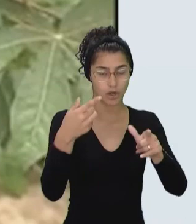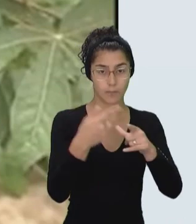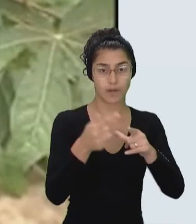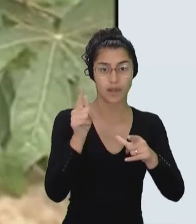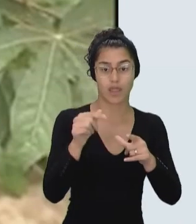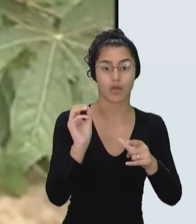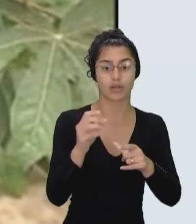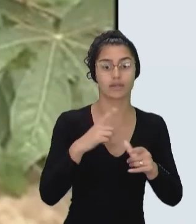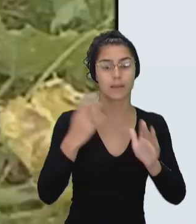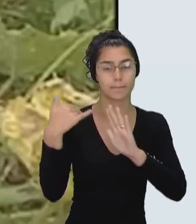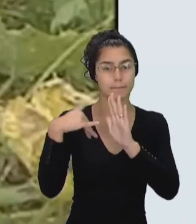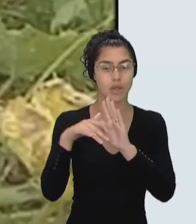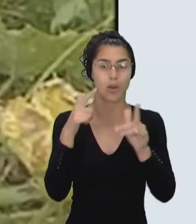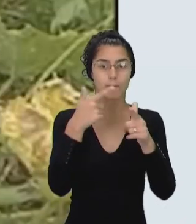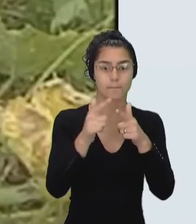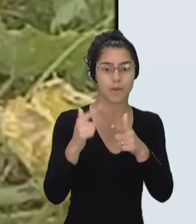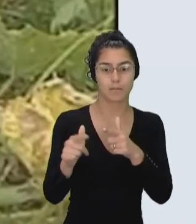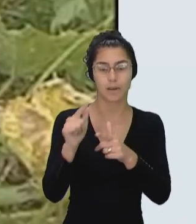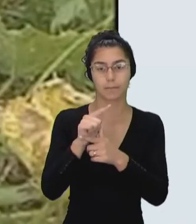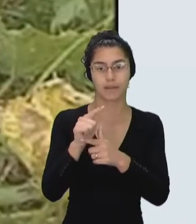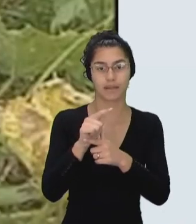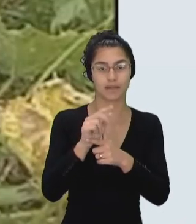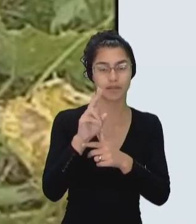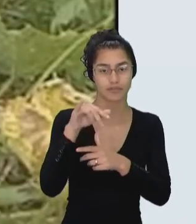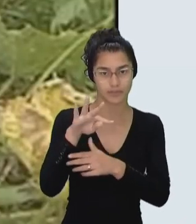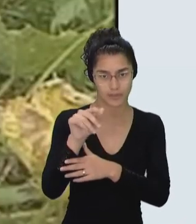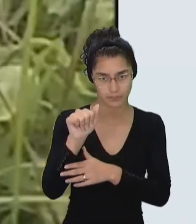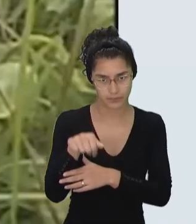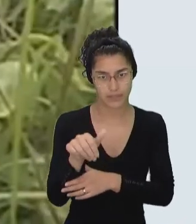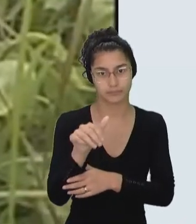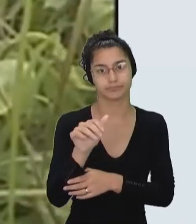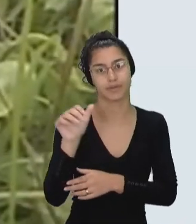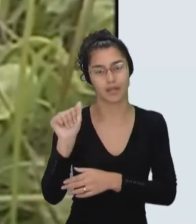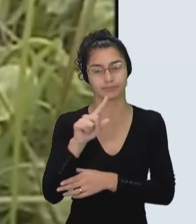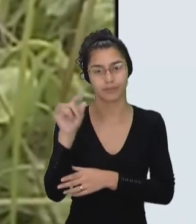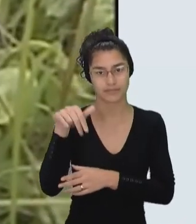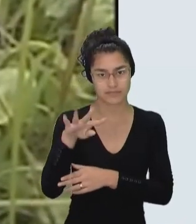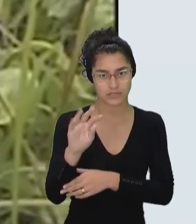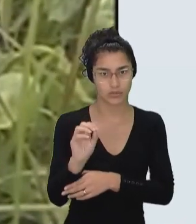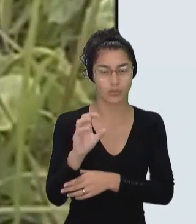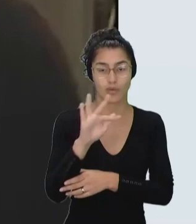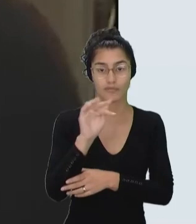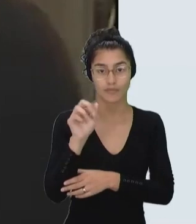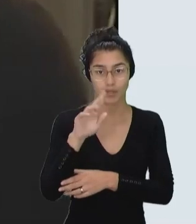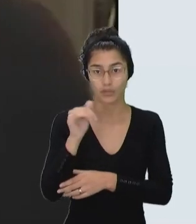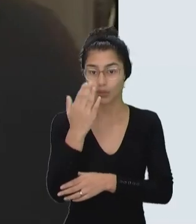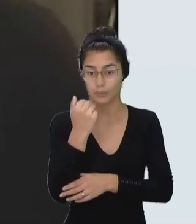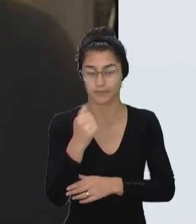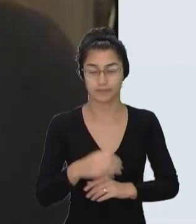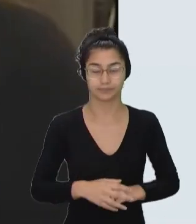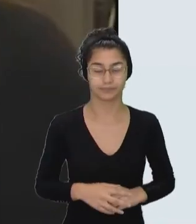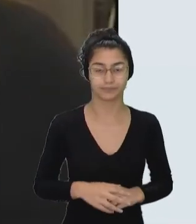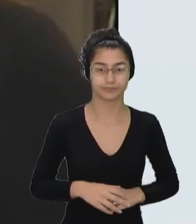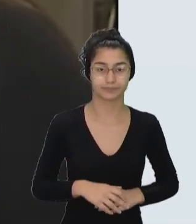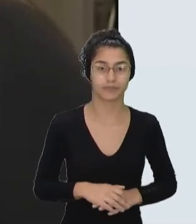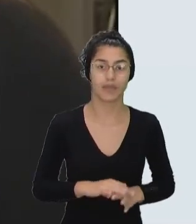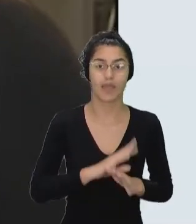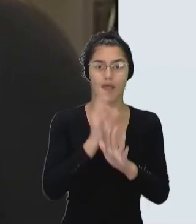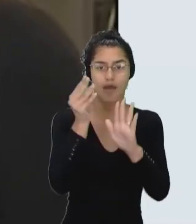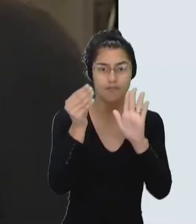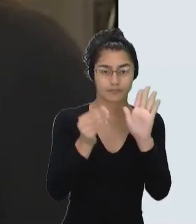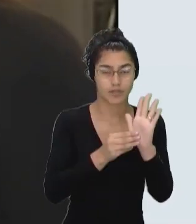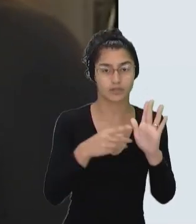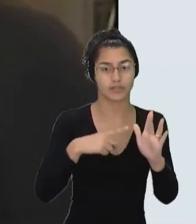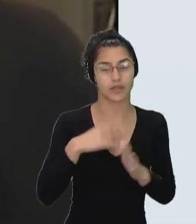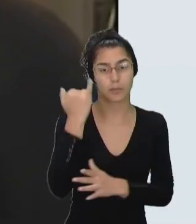é onde há maior deficiência de ferro, zinco e vitamina A na alimentação. A falta do ferro